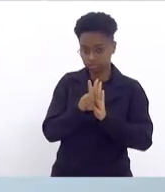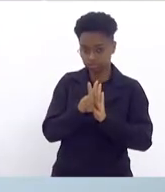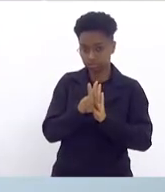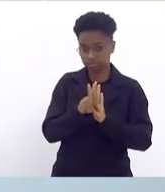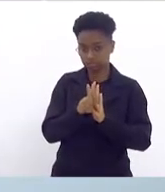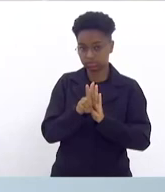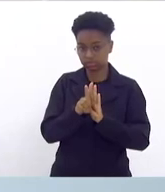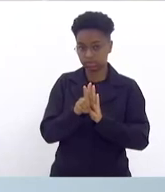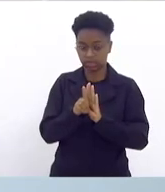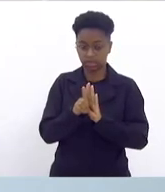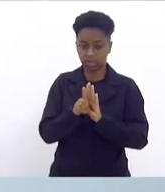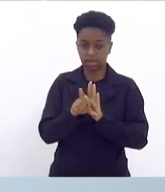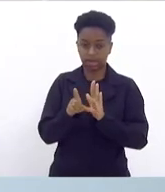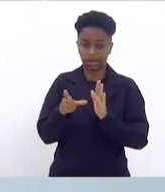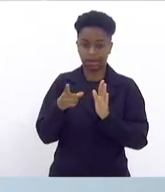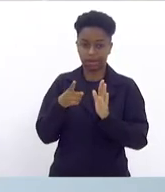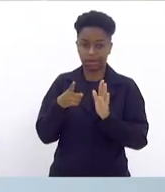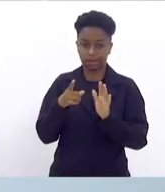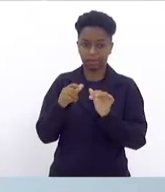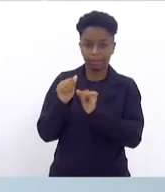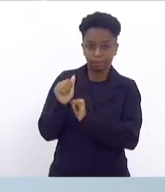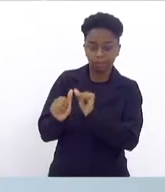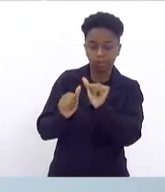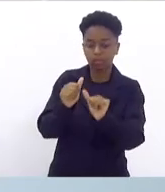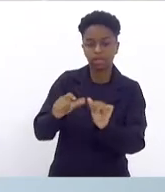que regulamenta leis complementares,